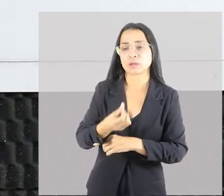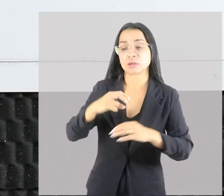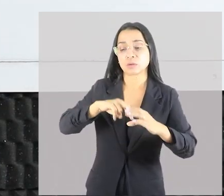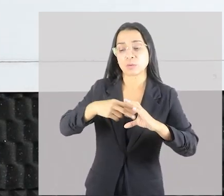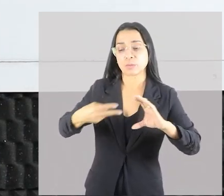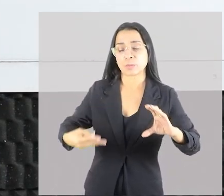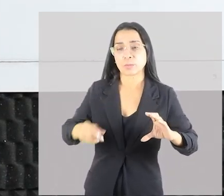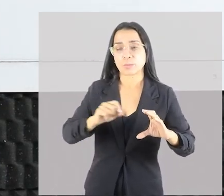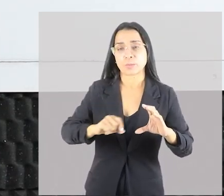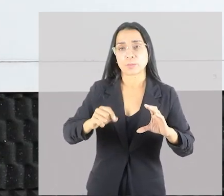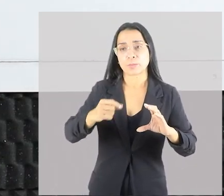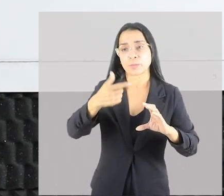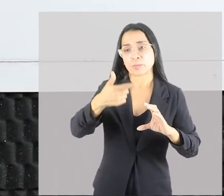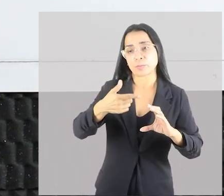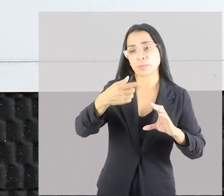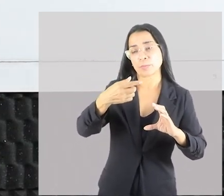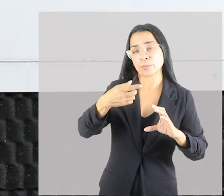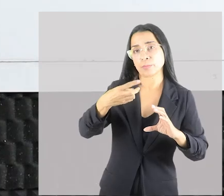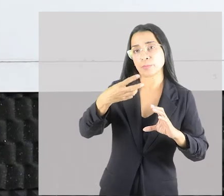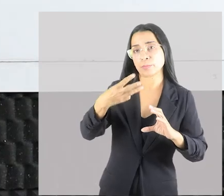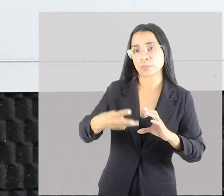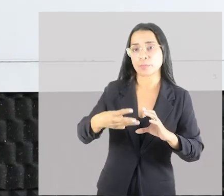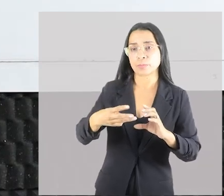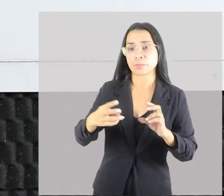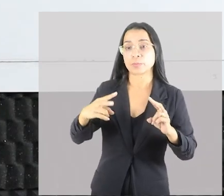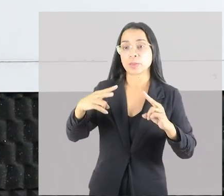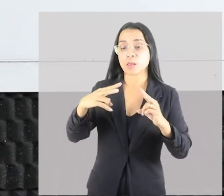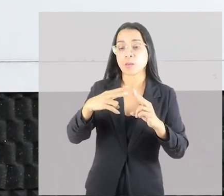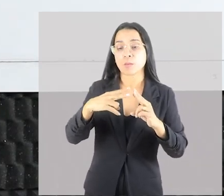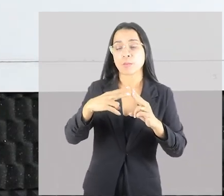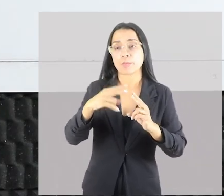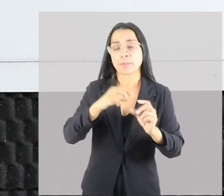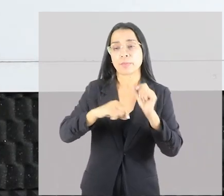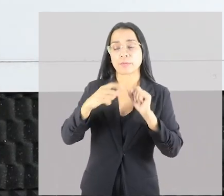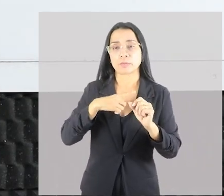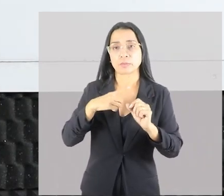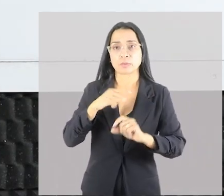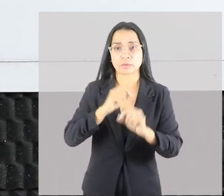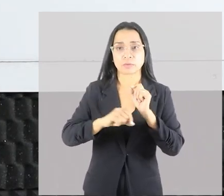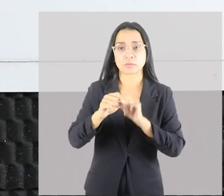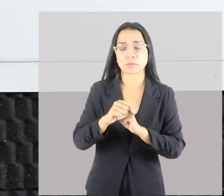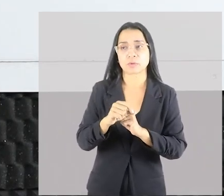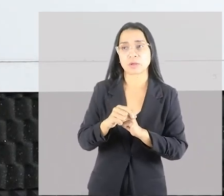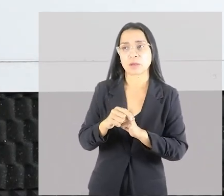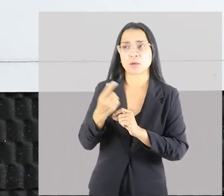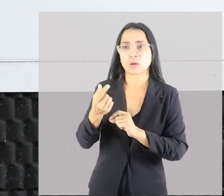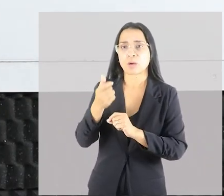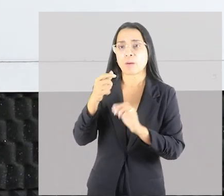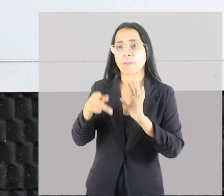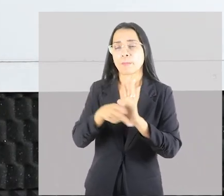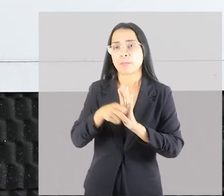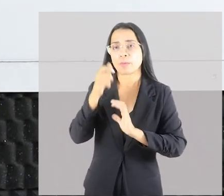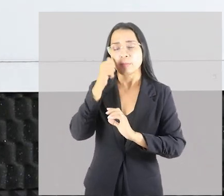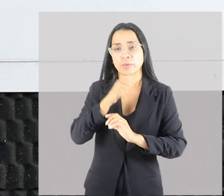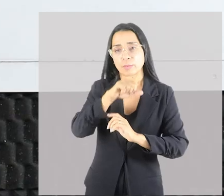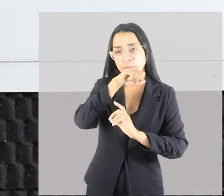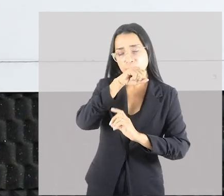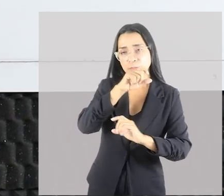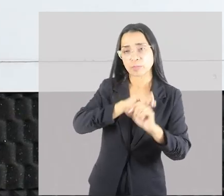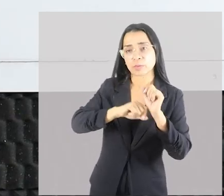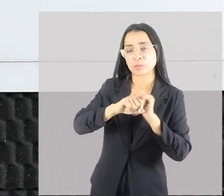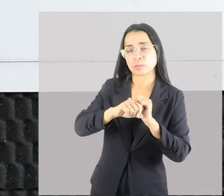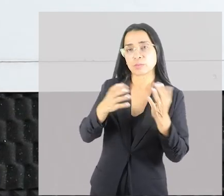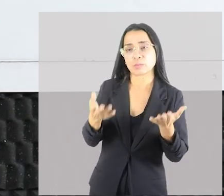ou seja, 23 pares deles, né? Onde você tem ali um que vem da mãe, um que vem do pai, né? E